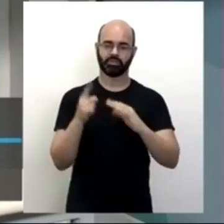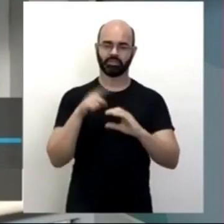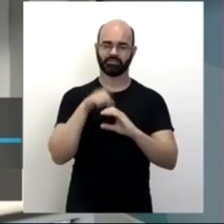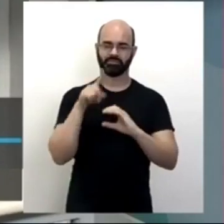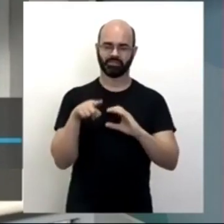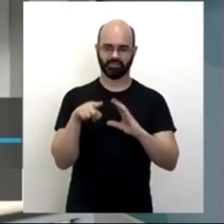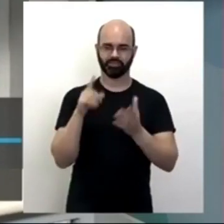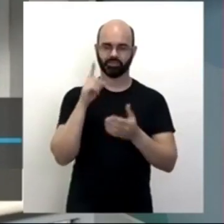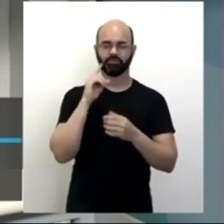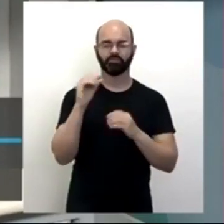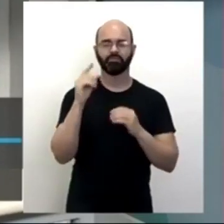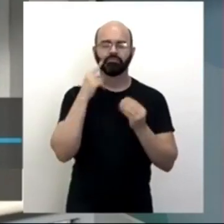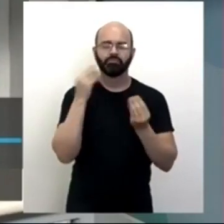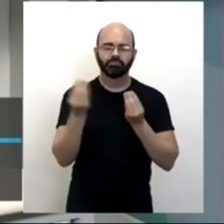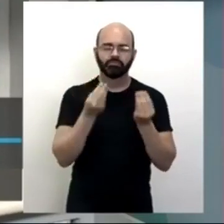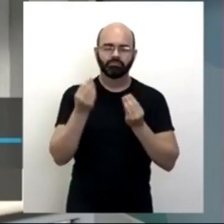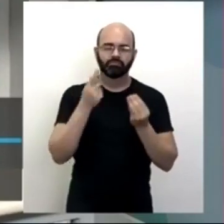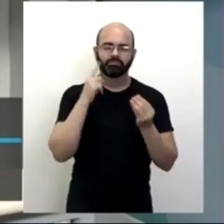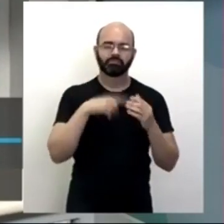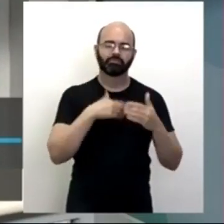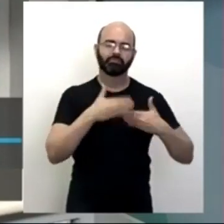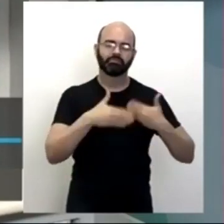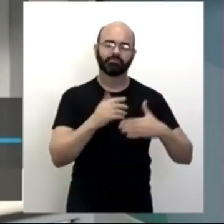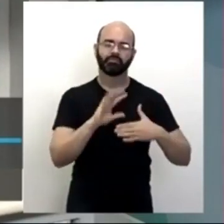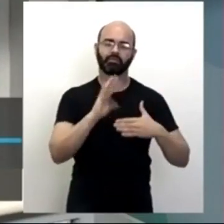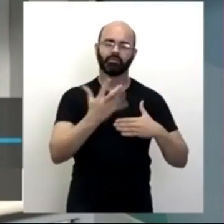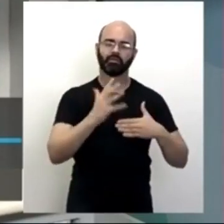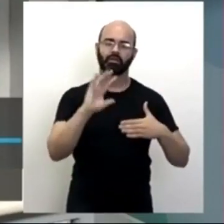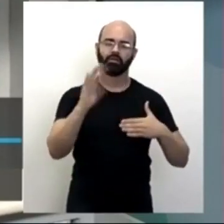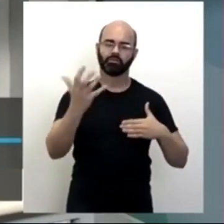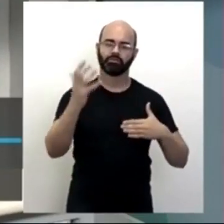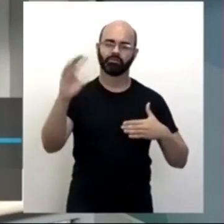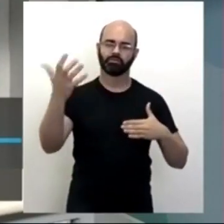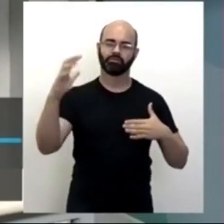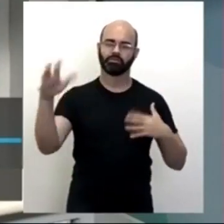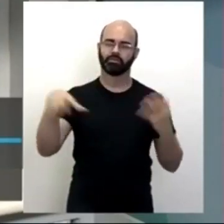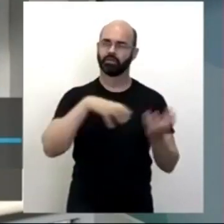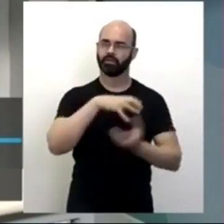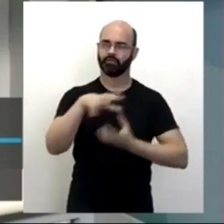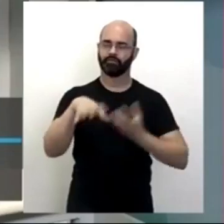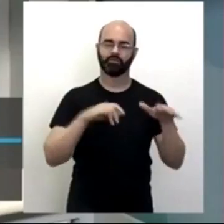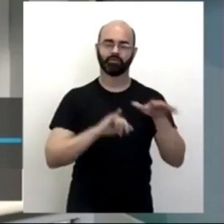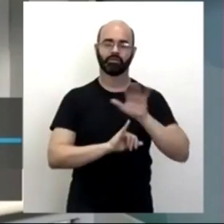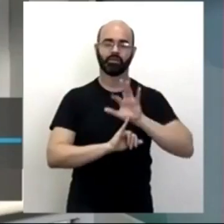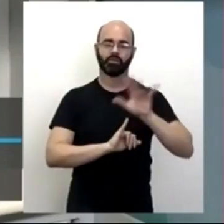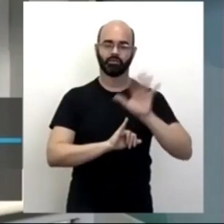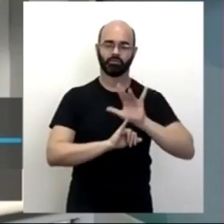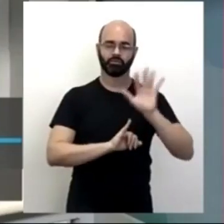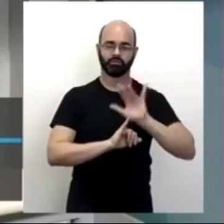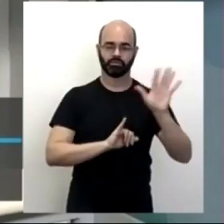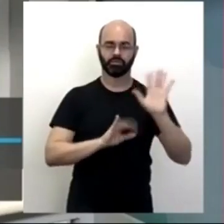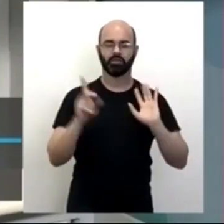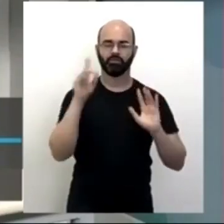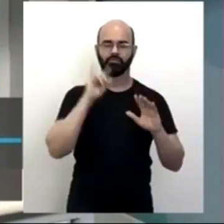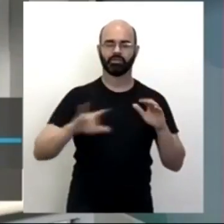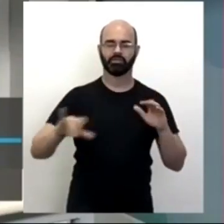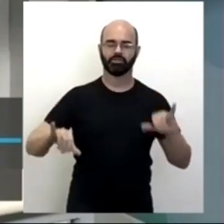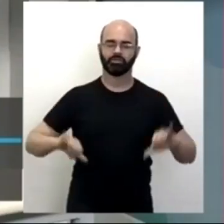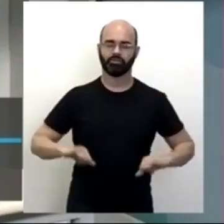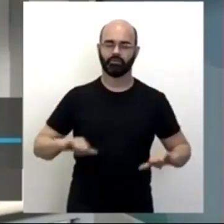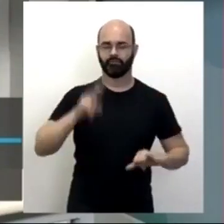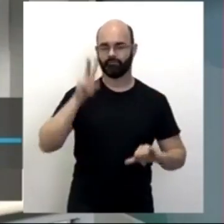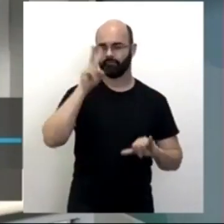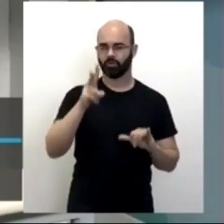analisar aqueles desdobramentos da Revolução Industrial que geraram um grande sofrimento, uma vez que, assim como o